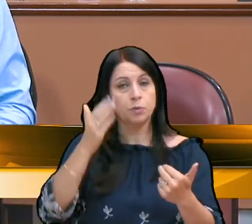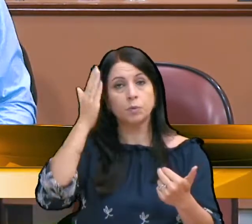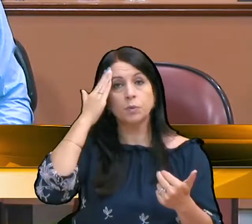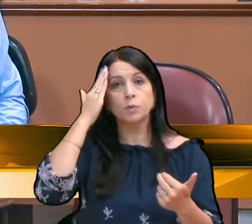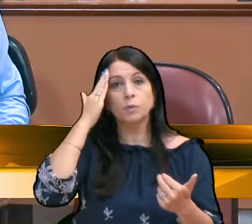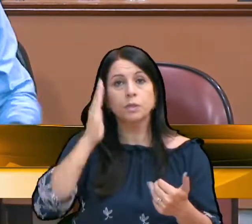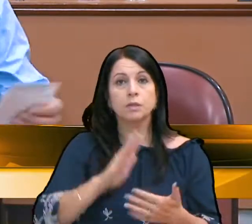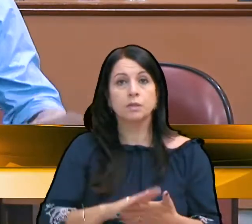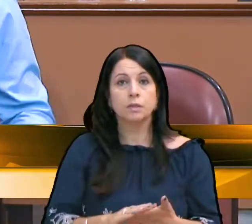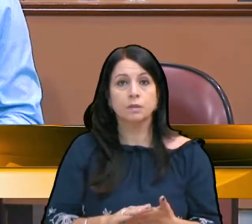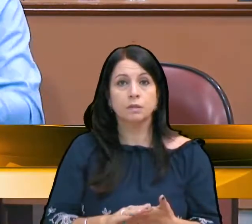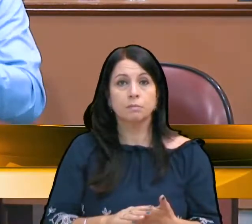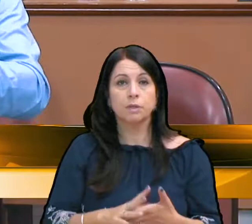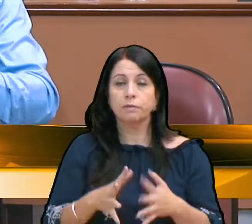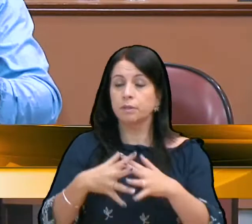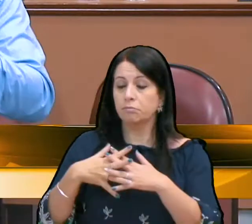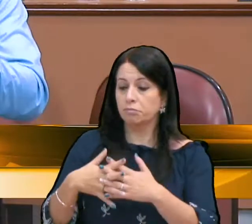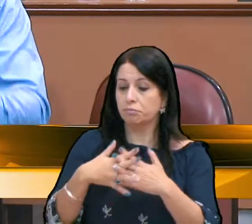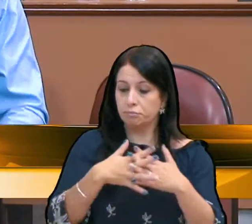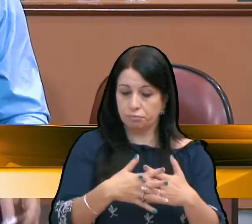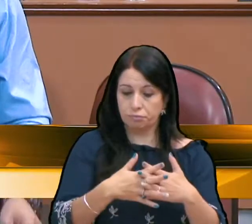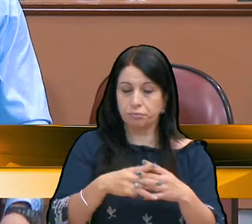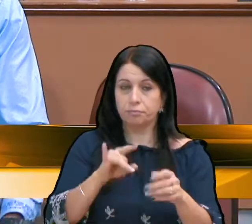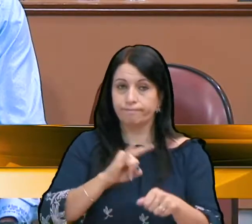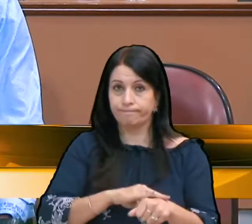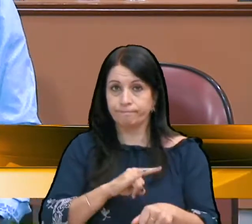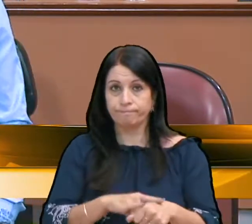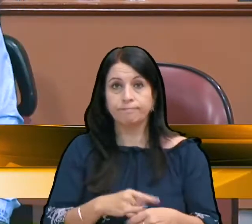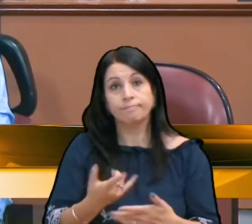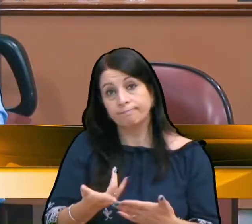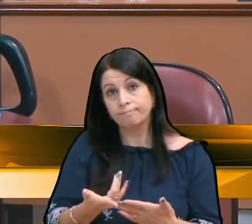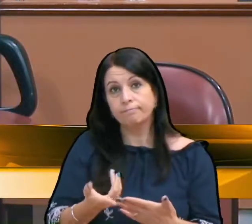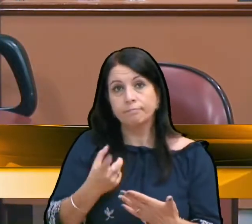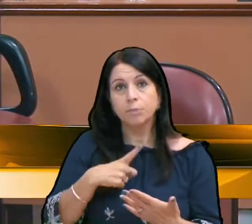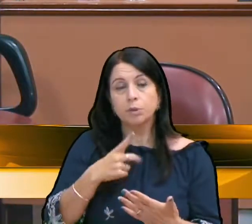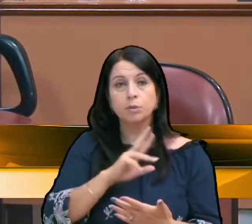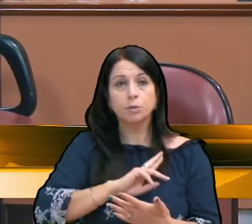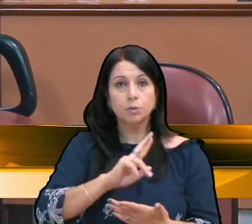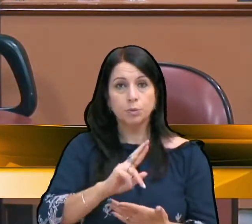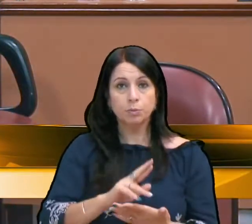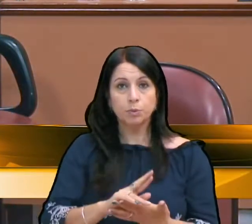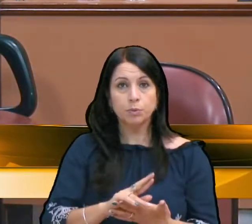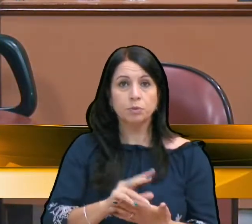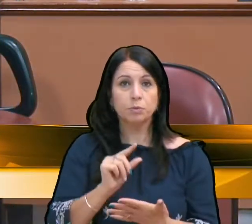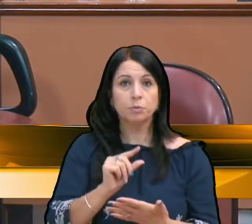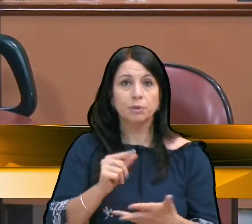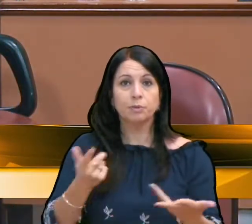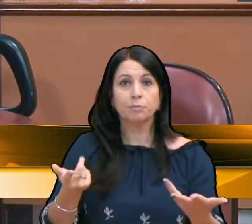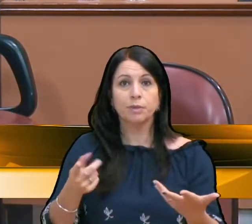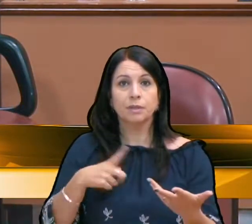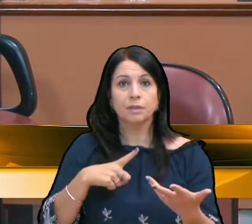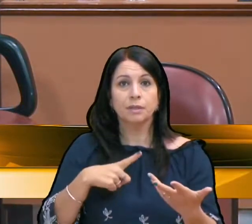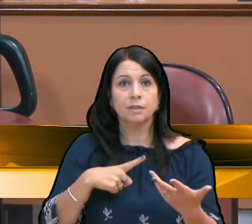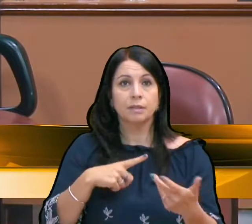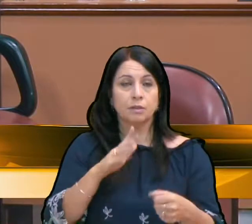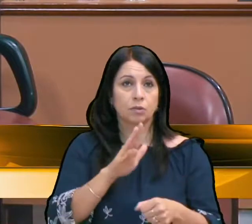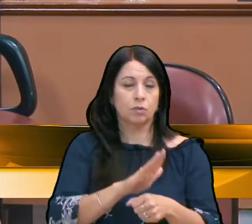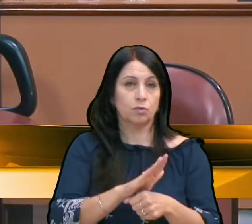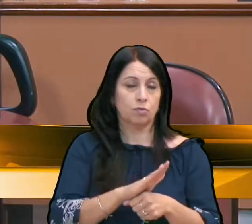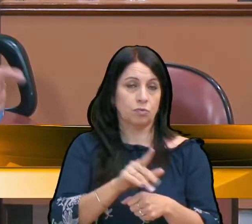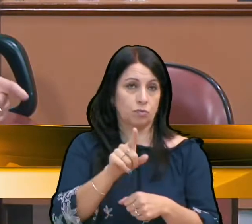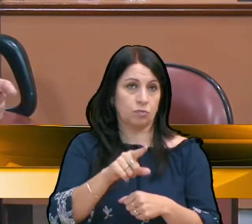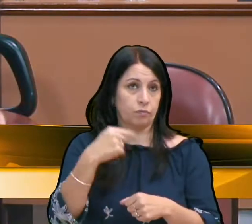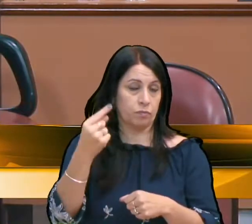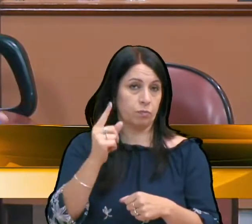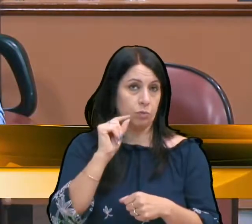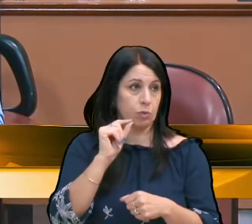que vai dar polêmica, enfim, dos banheiros, mas é para ter respostas. É o mínimo que a gente tem que ter para o contribuinte ali fora. É